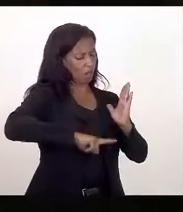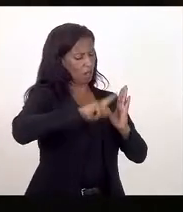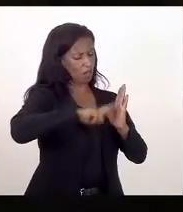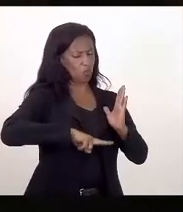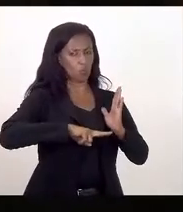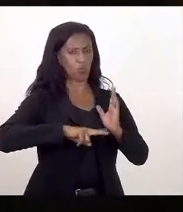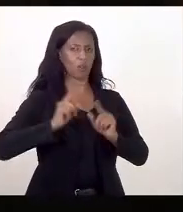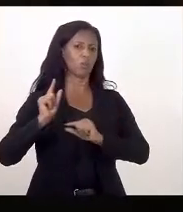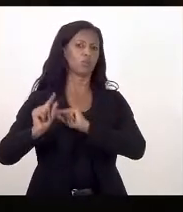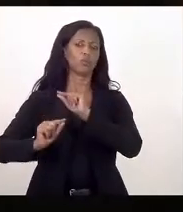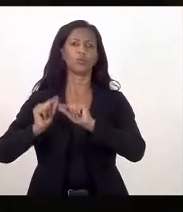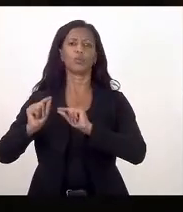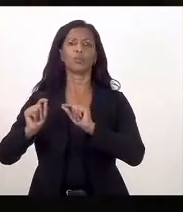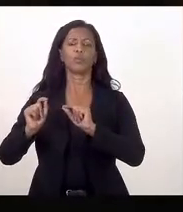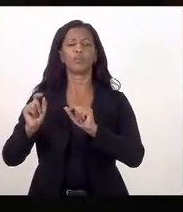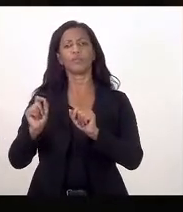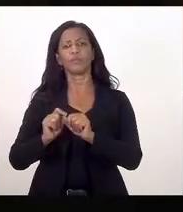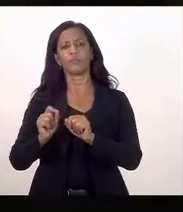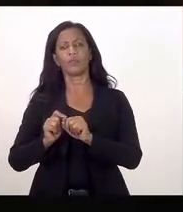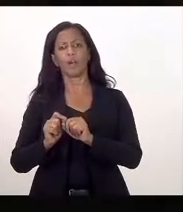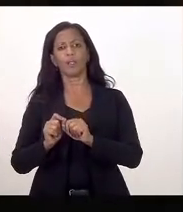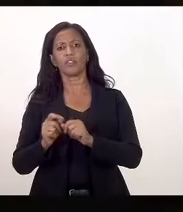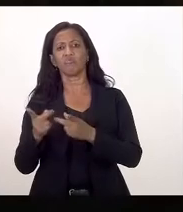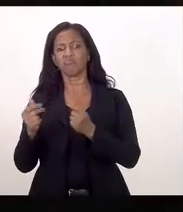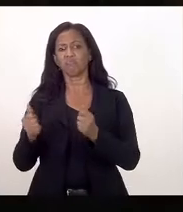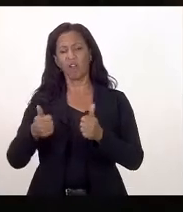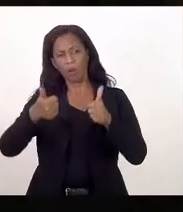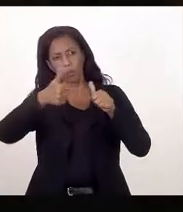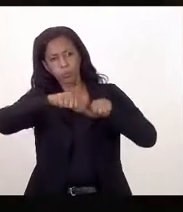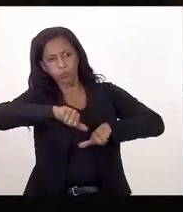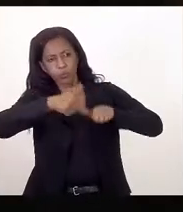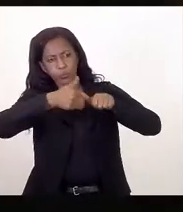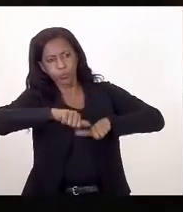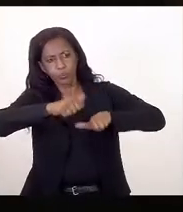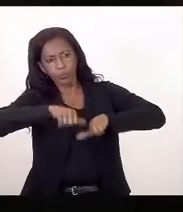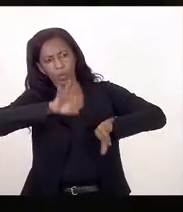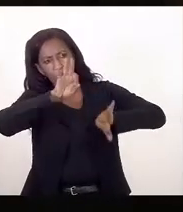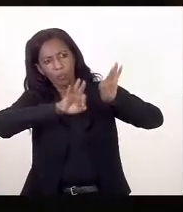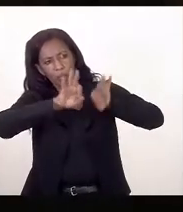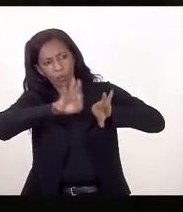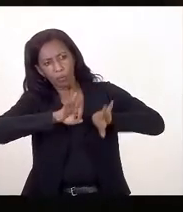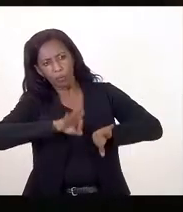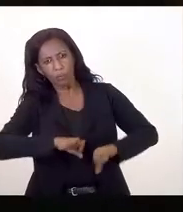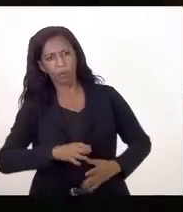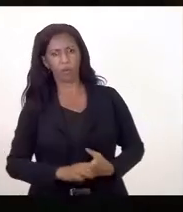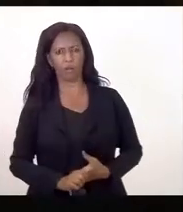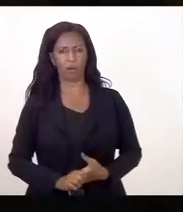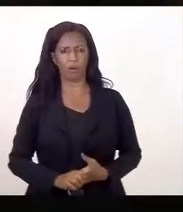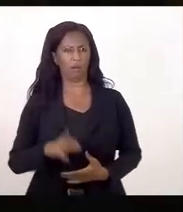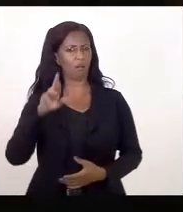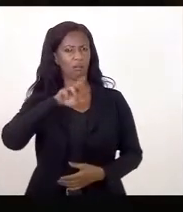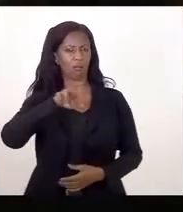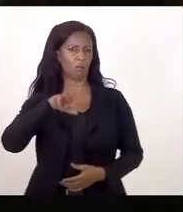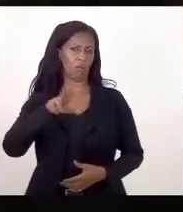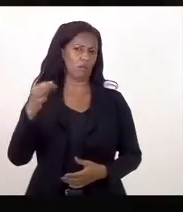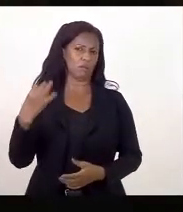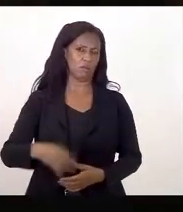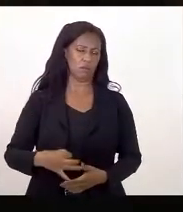faz, sem fazer análise de forma e de mérito. E isso não ocorre.